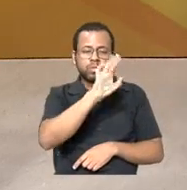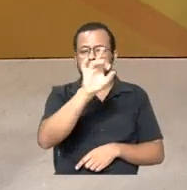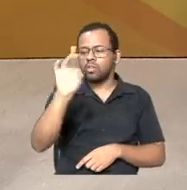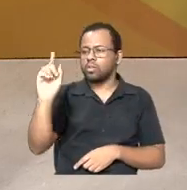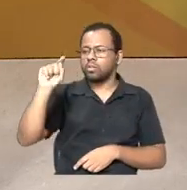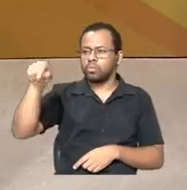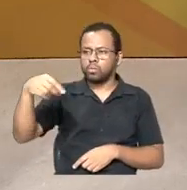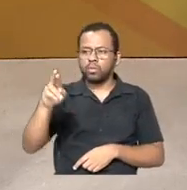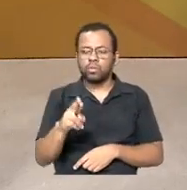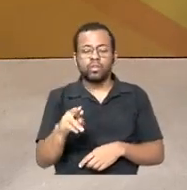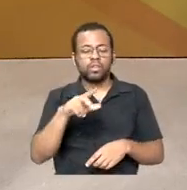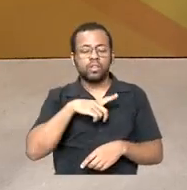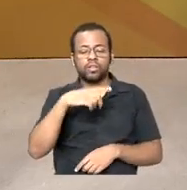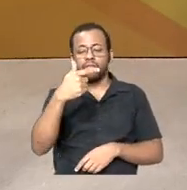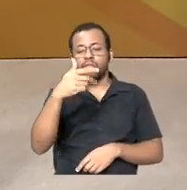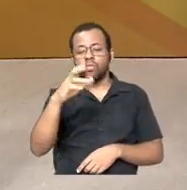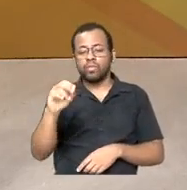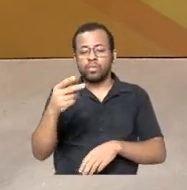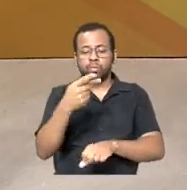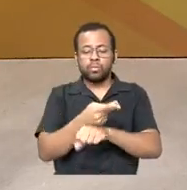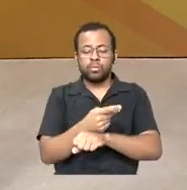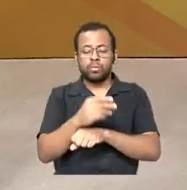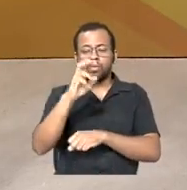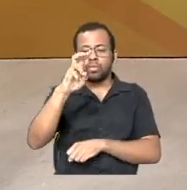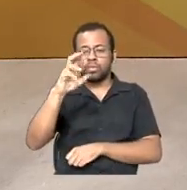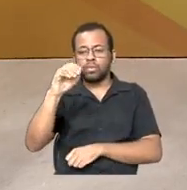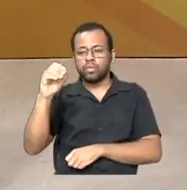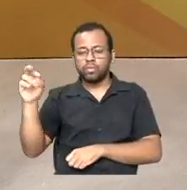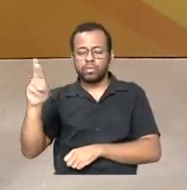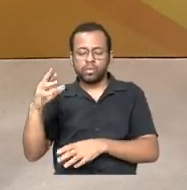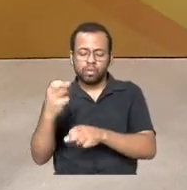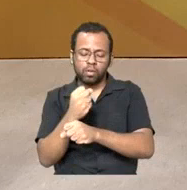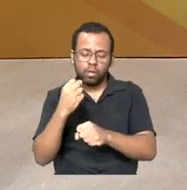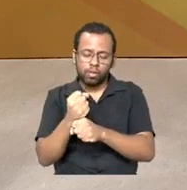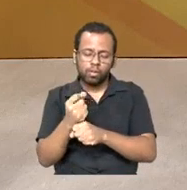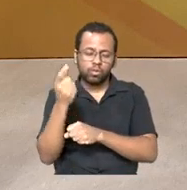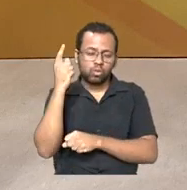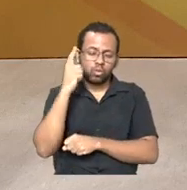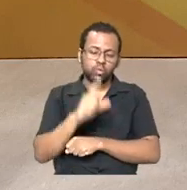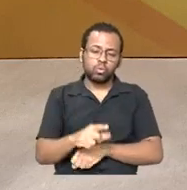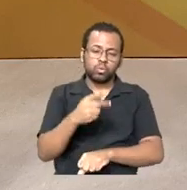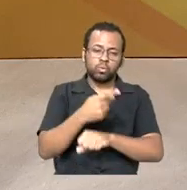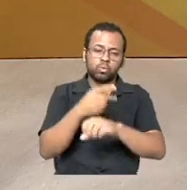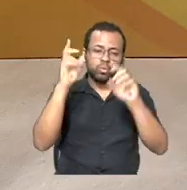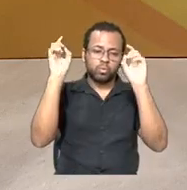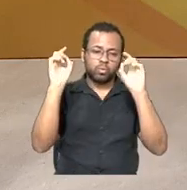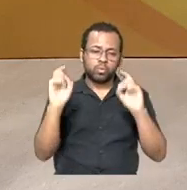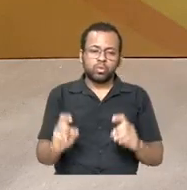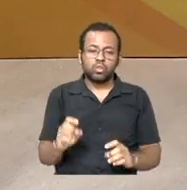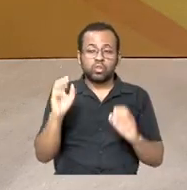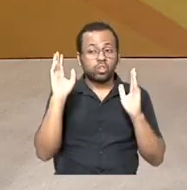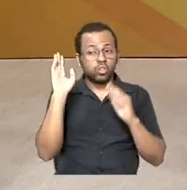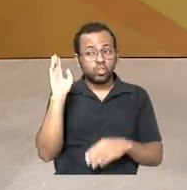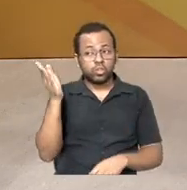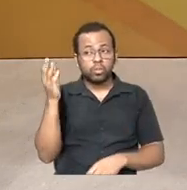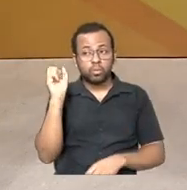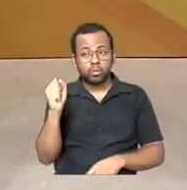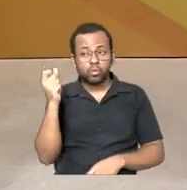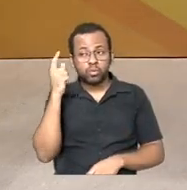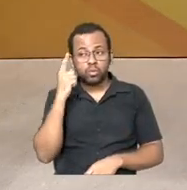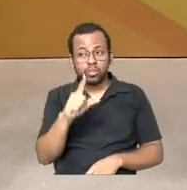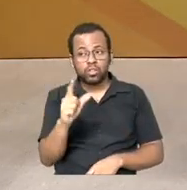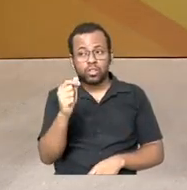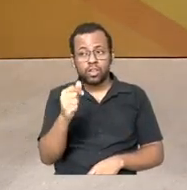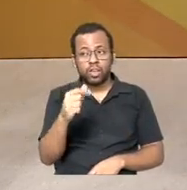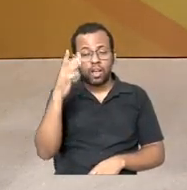e 20 prêmios de r$ 15 e essa turma toda que foi contemplada com essa premiação do gira CGP já pode retirar esse